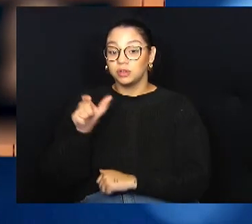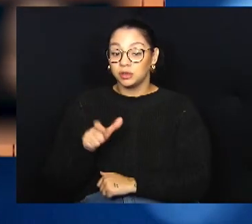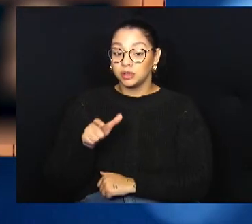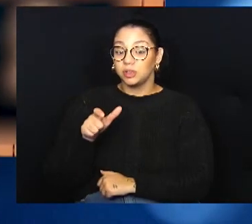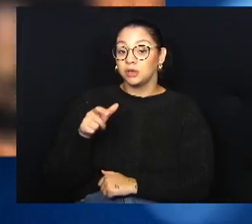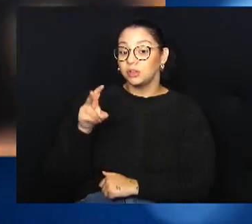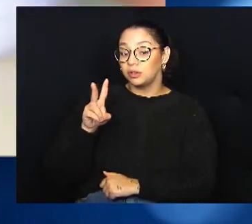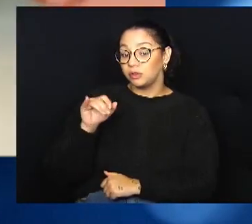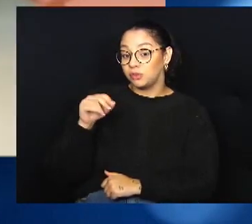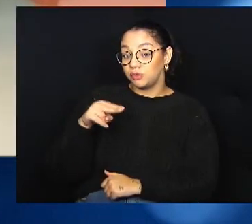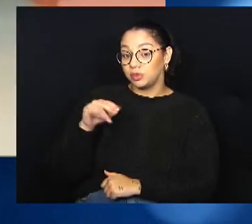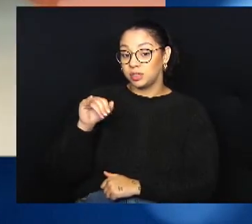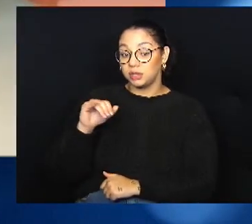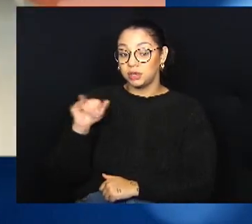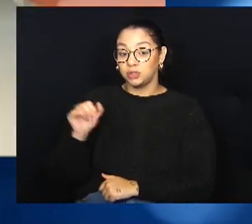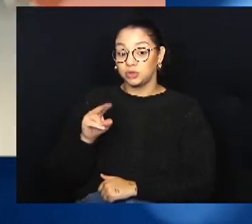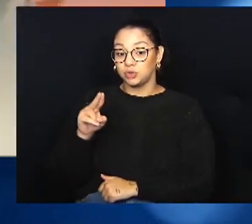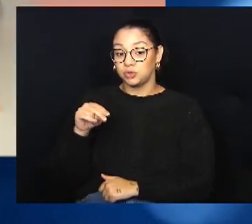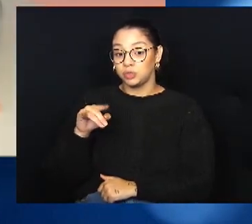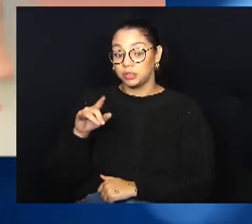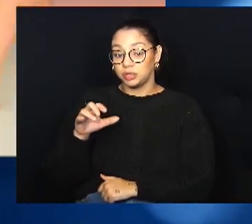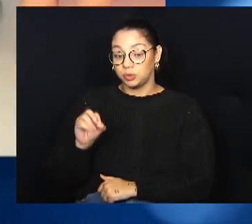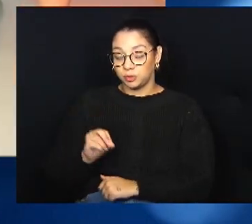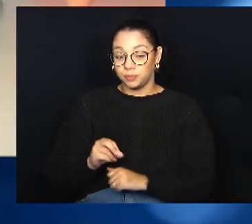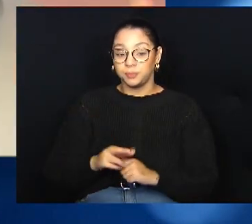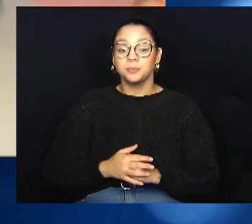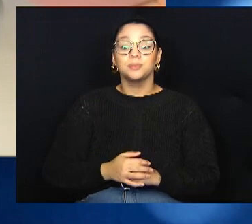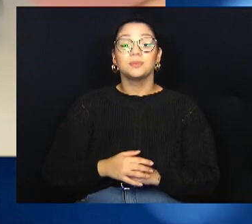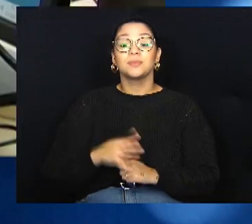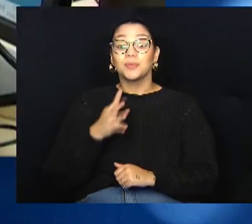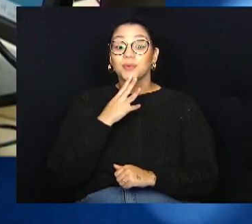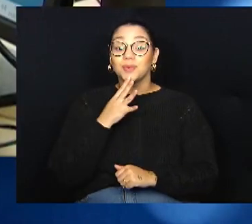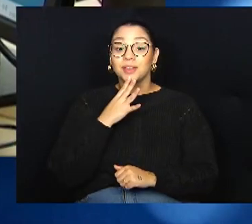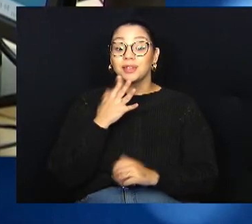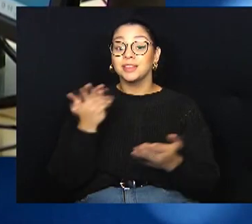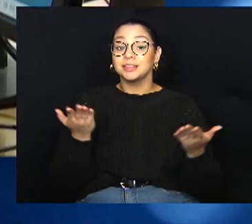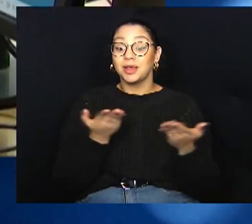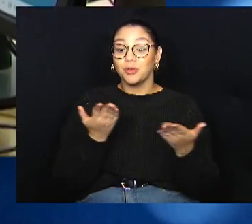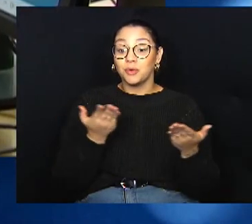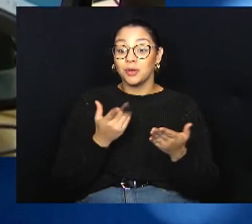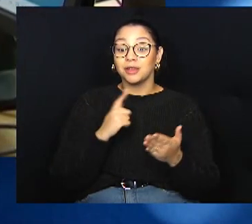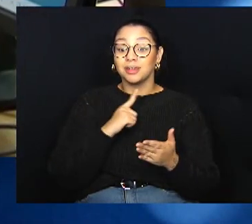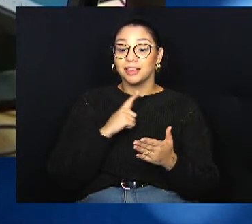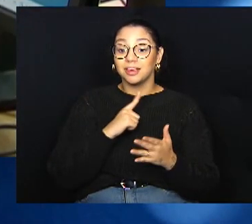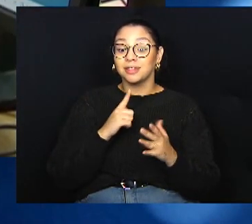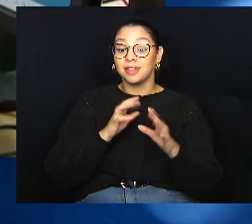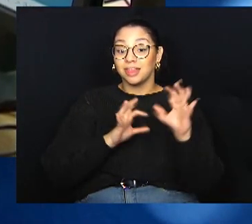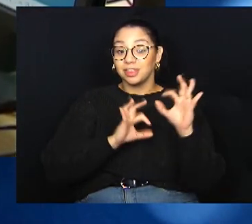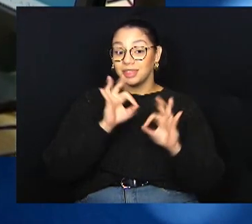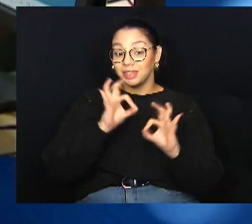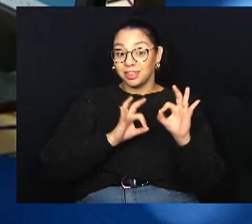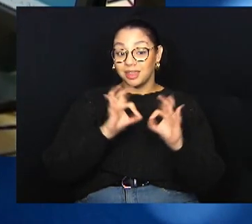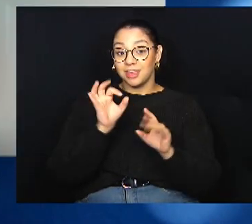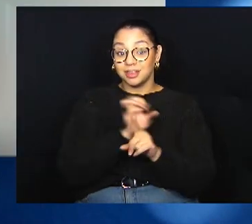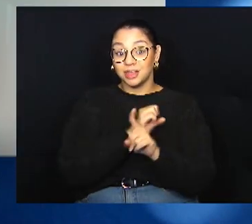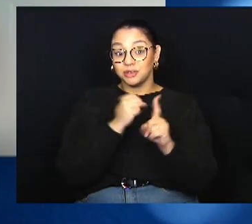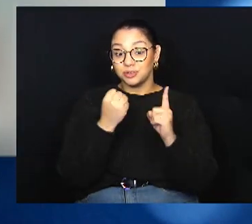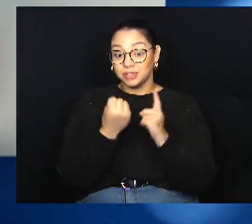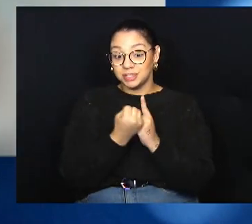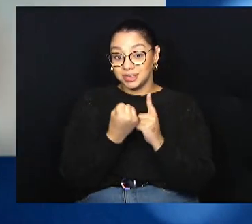Madrid e Valência. E conheça o programa que fortaleceu organizações da sociedade